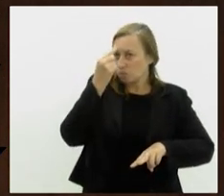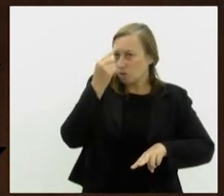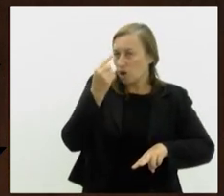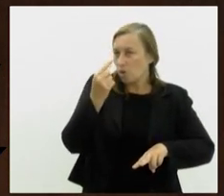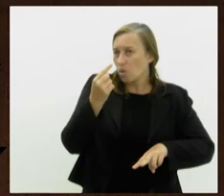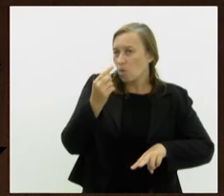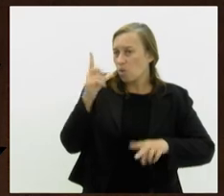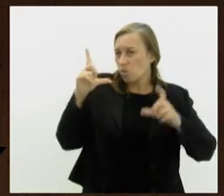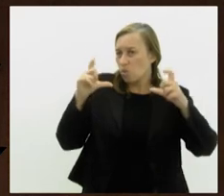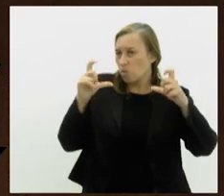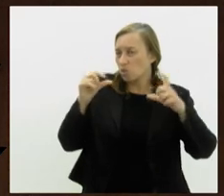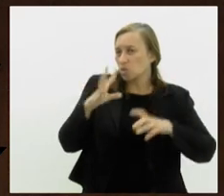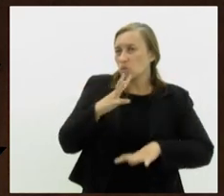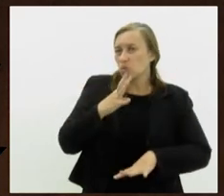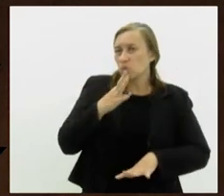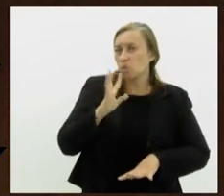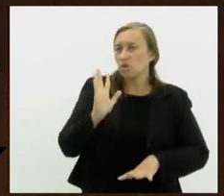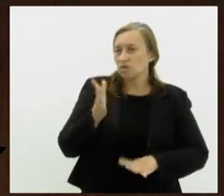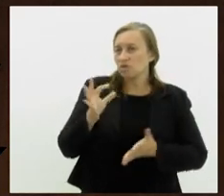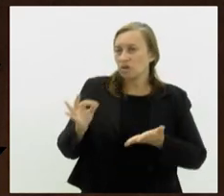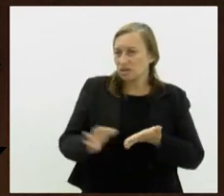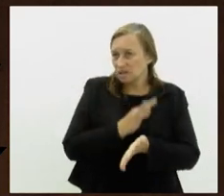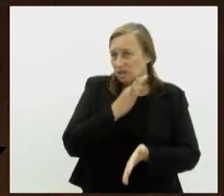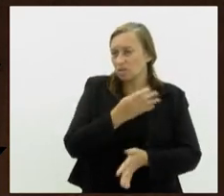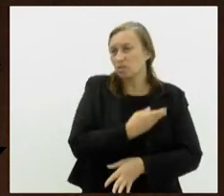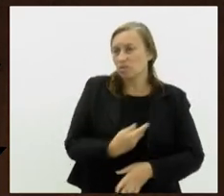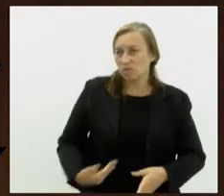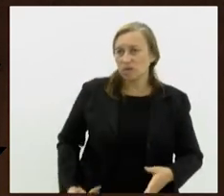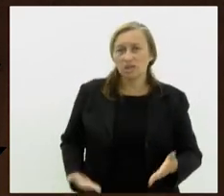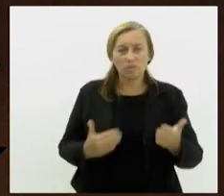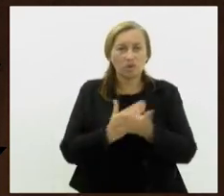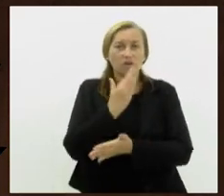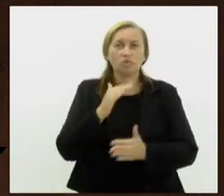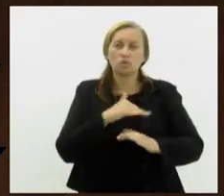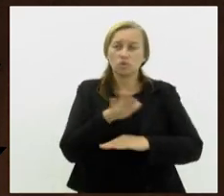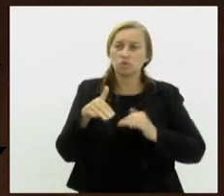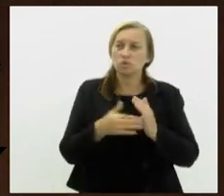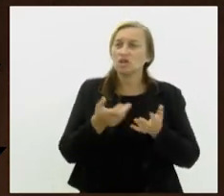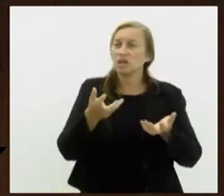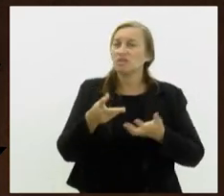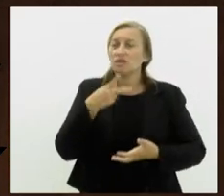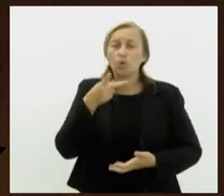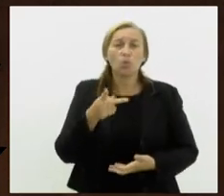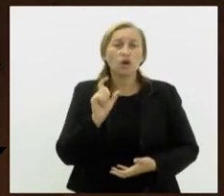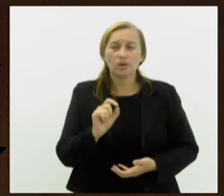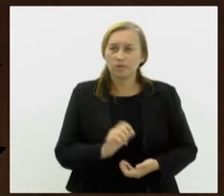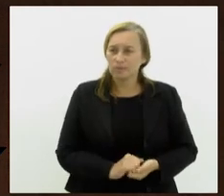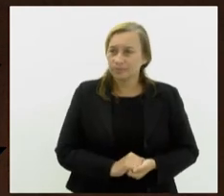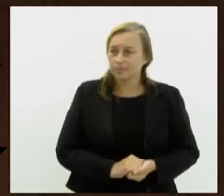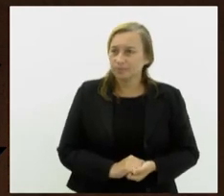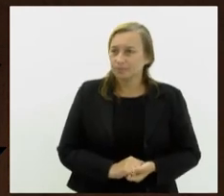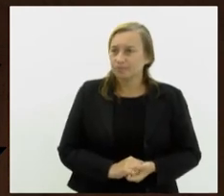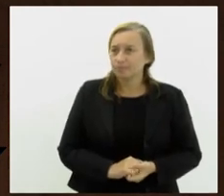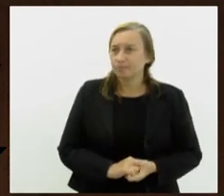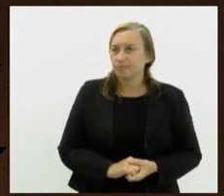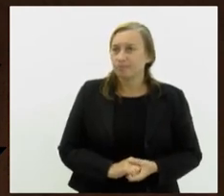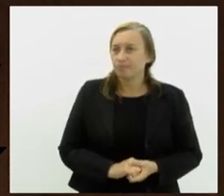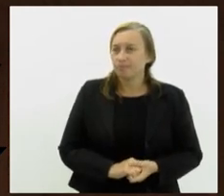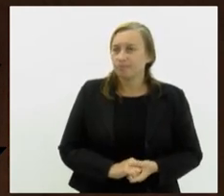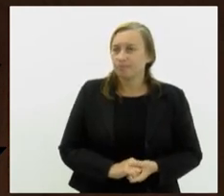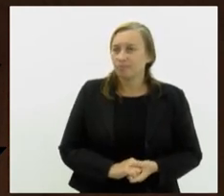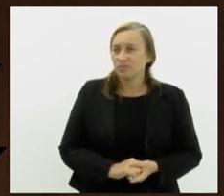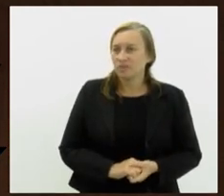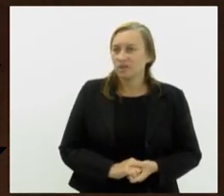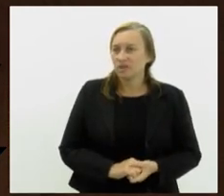Foi sancionada pelo governador, aprovada por unanimidade nessa casa. O que a gente quer dizer com isso? A gente quer dizer com isso que